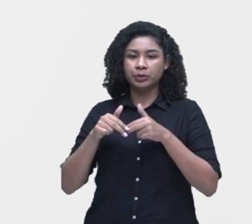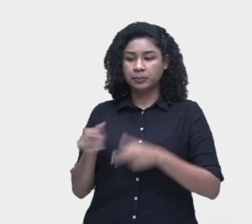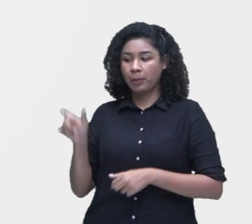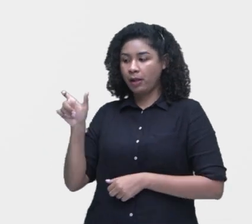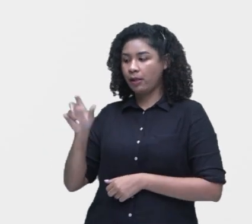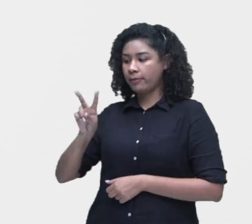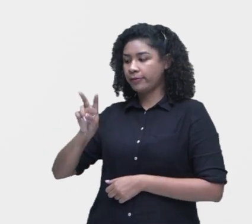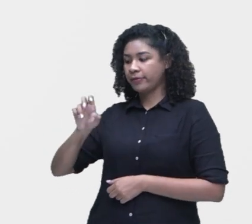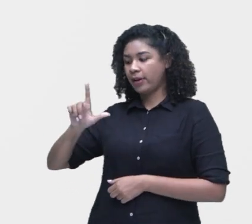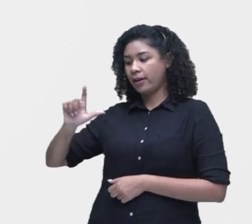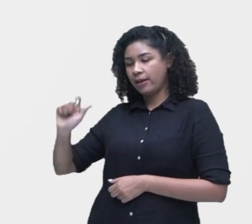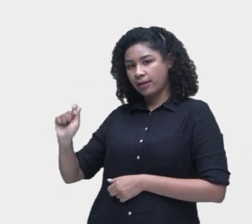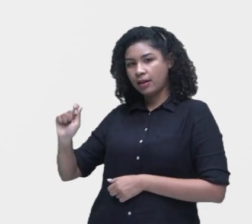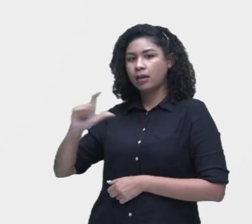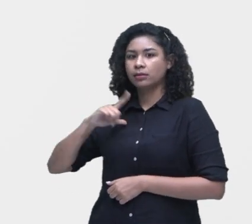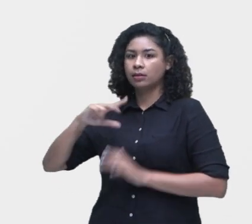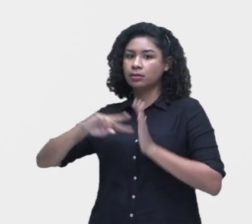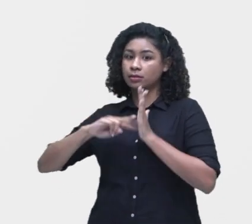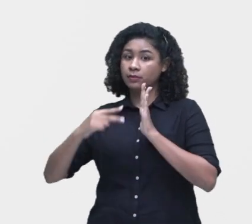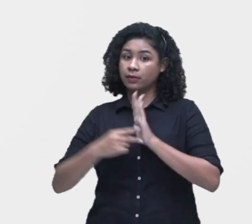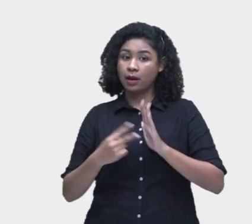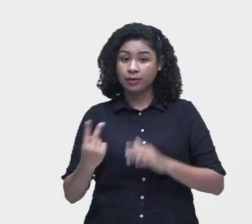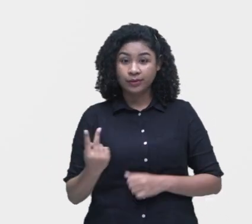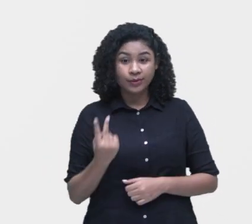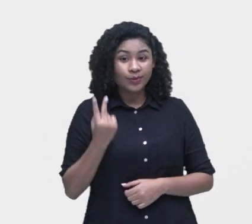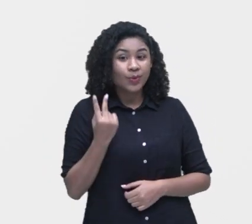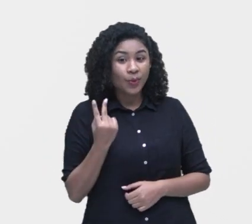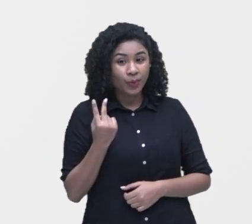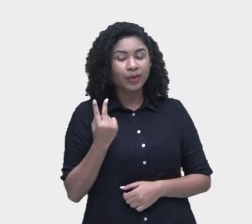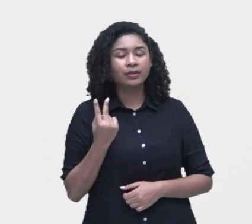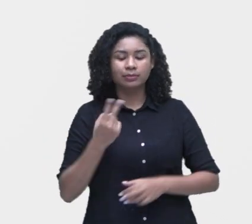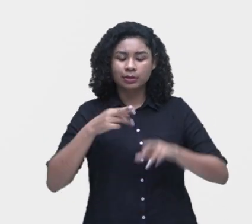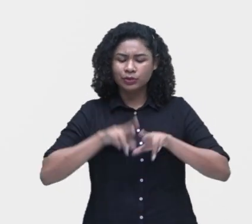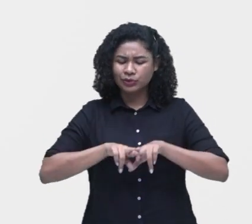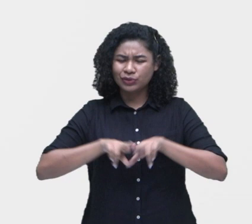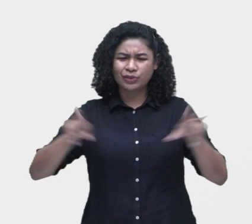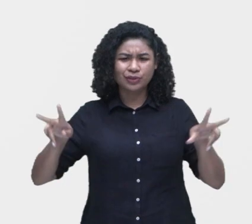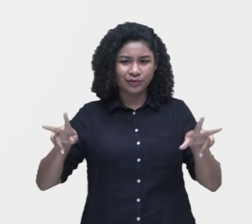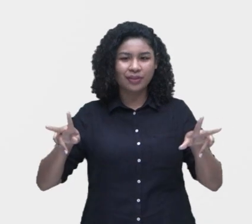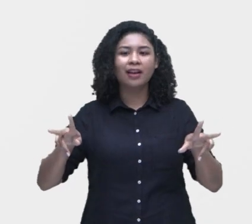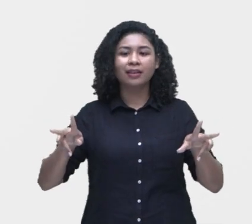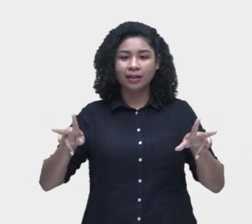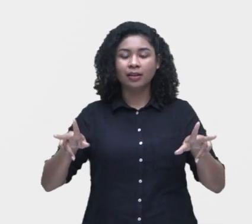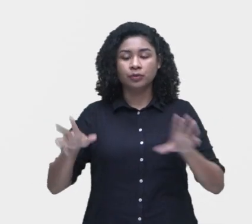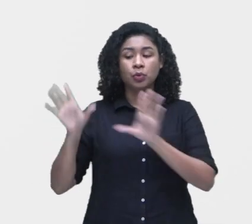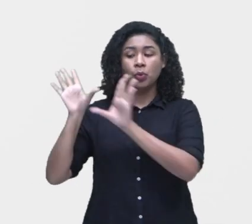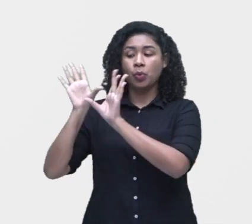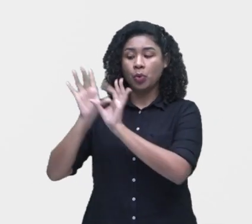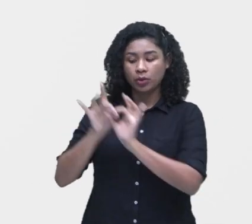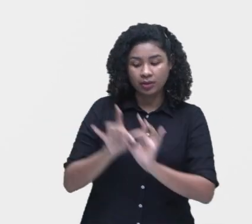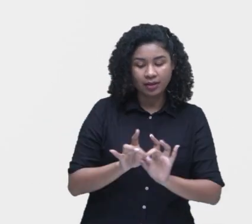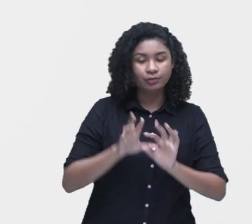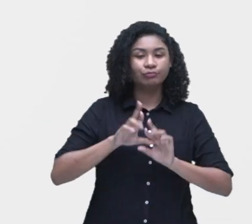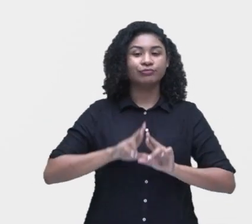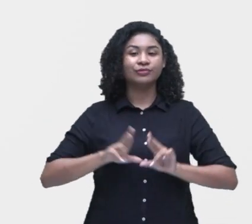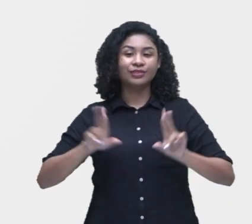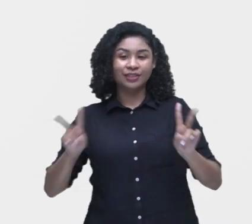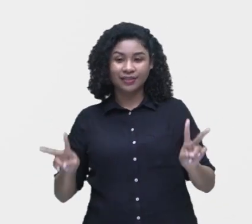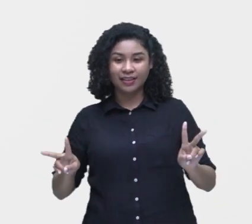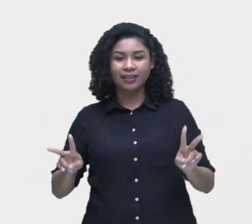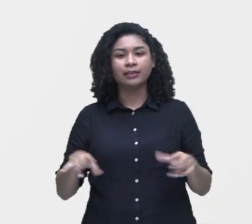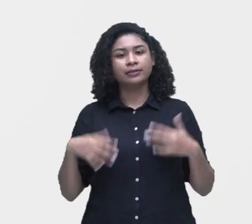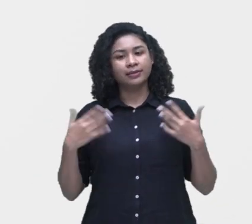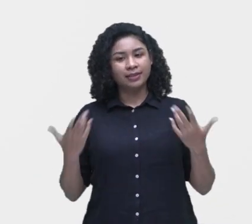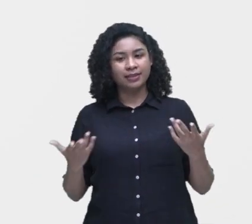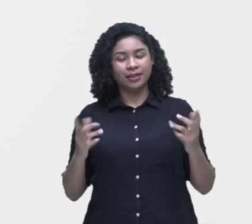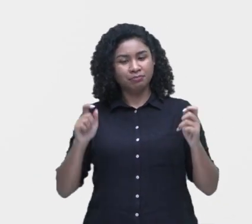vela apresenta dois significados completamente diferentes para dois contextos também diferentes. Portanto, temos